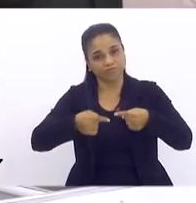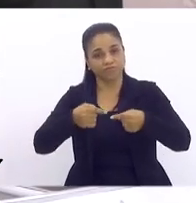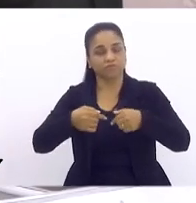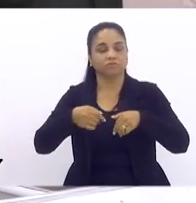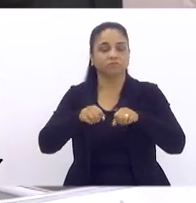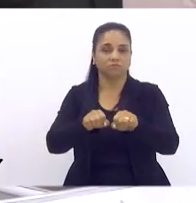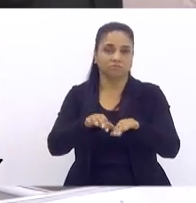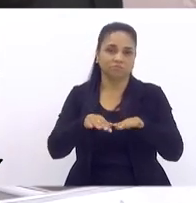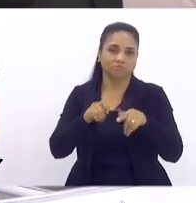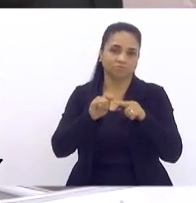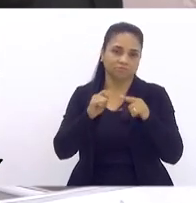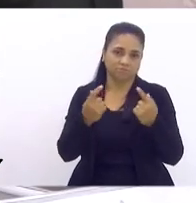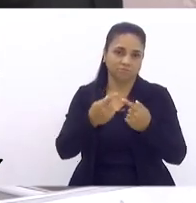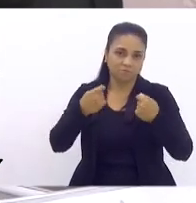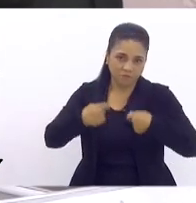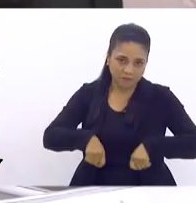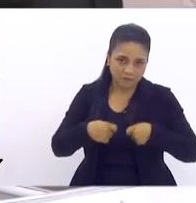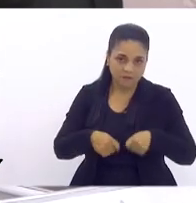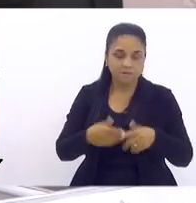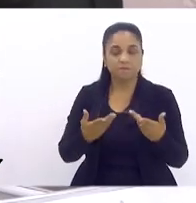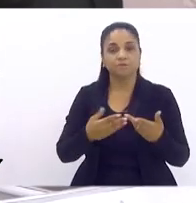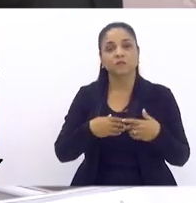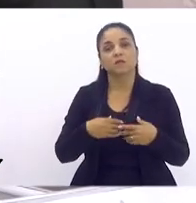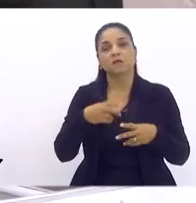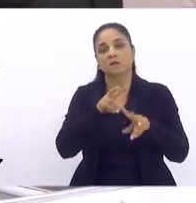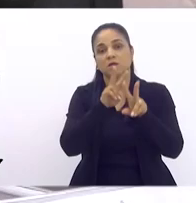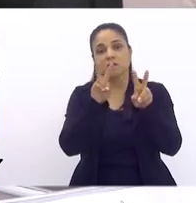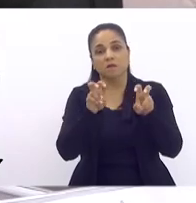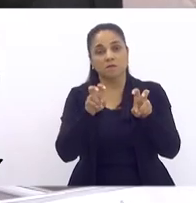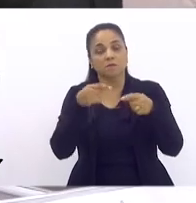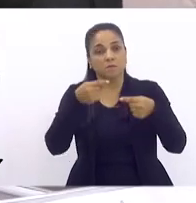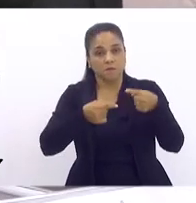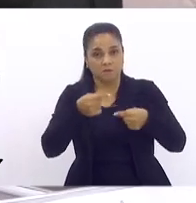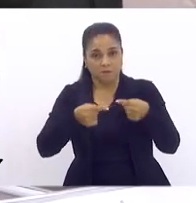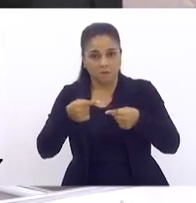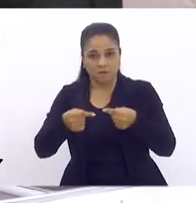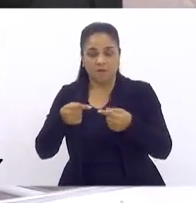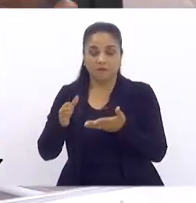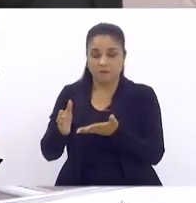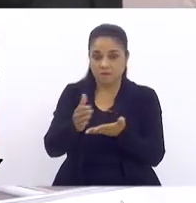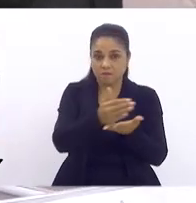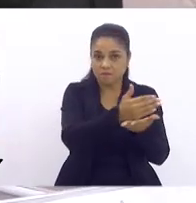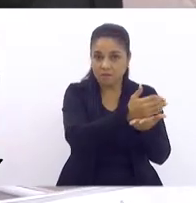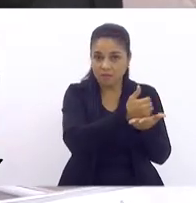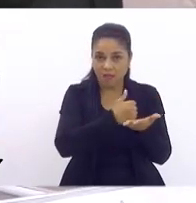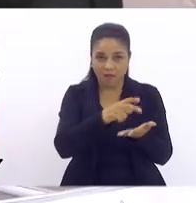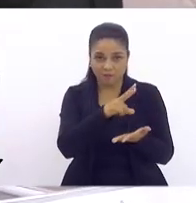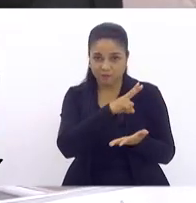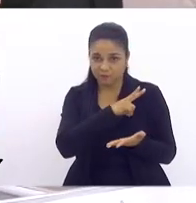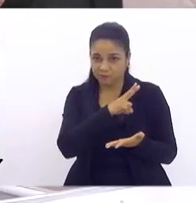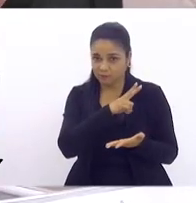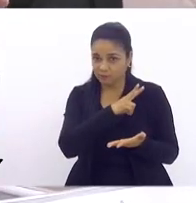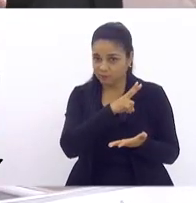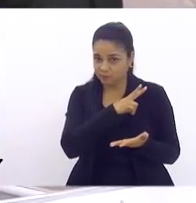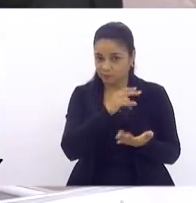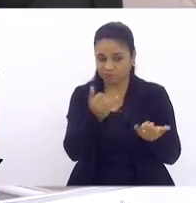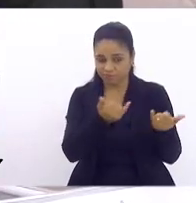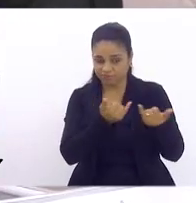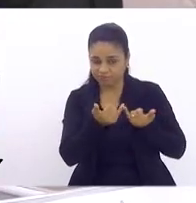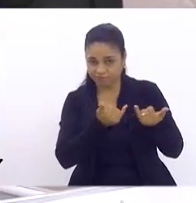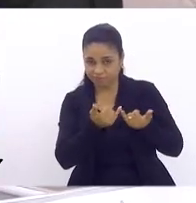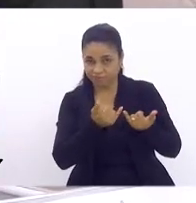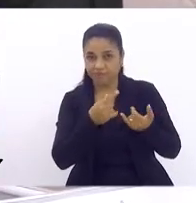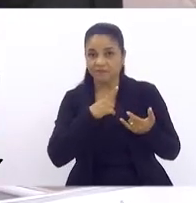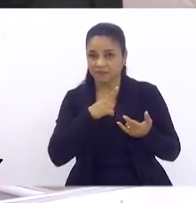trazer alguns temas aqui para esse debate porque quando a gente fala de dados e vamos lá né Tem dados que